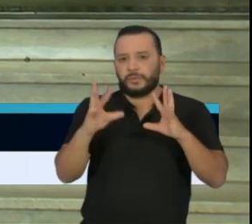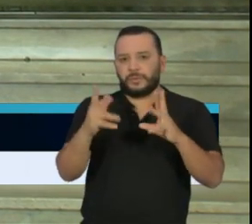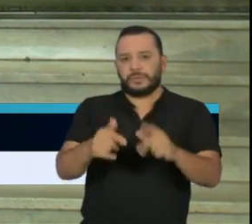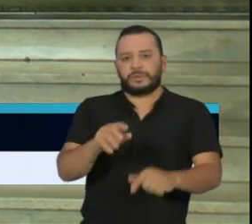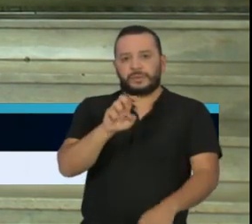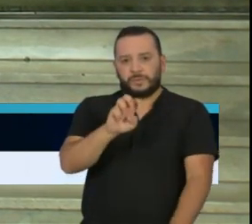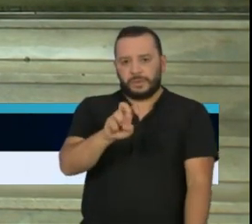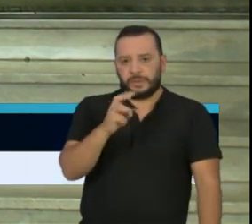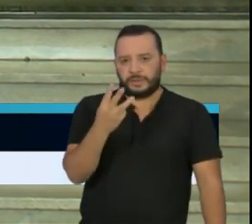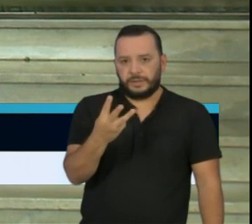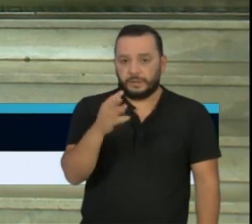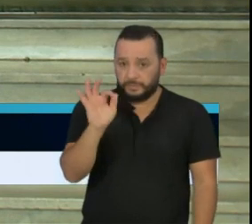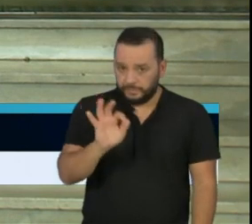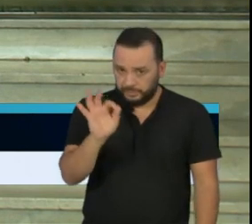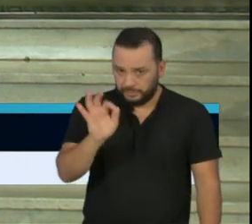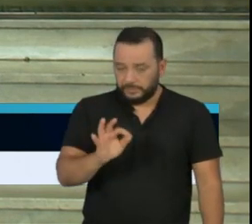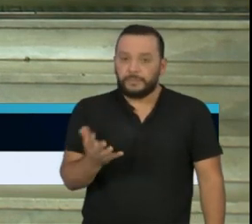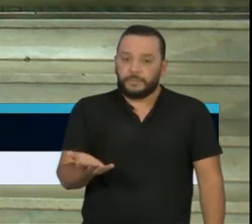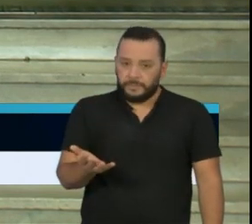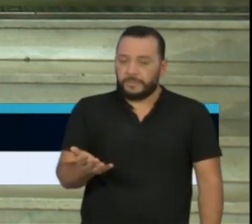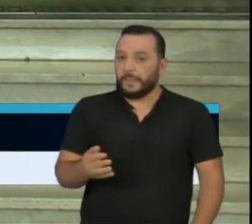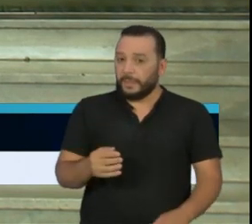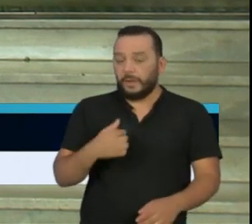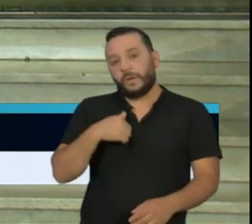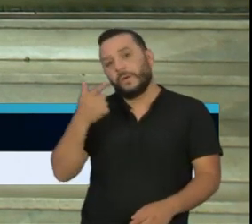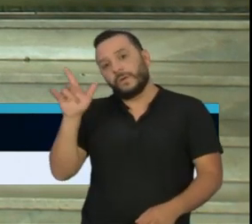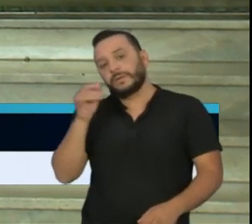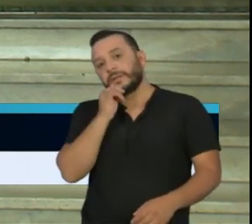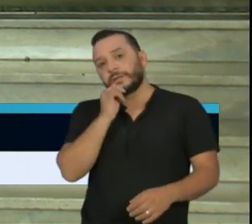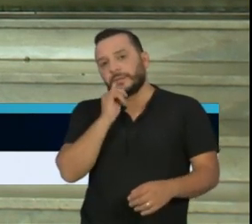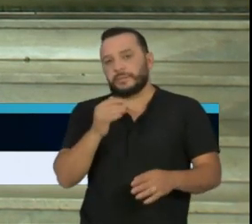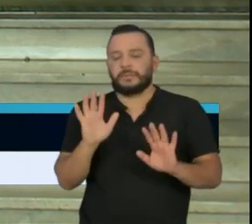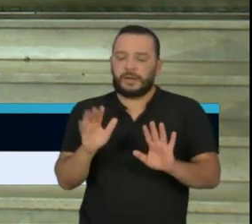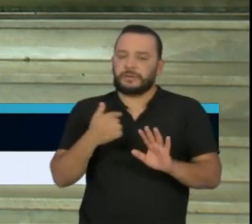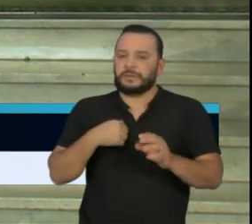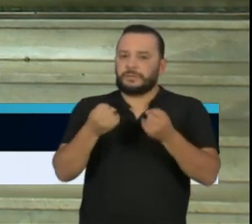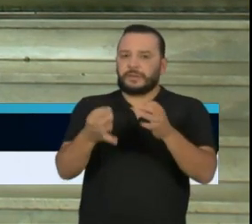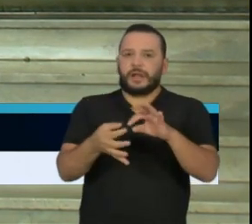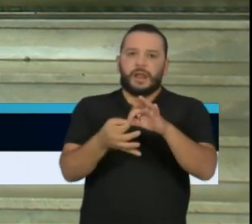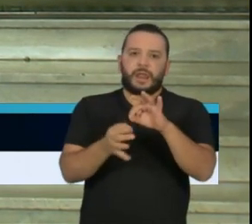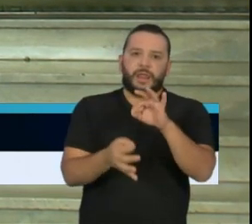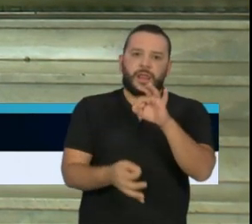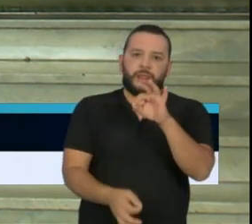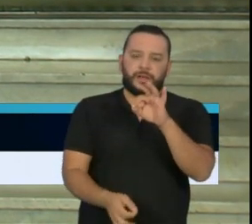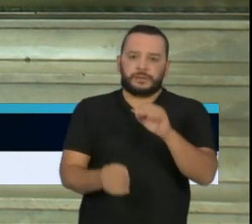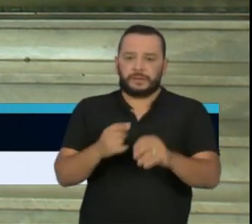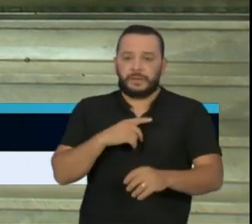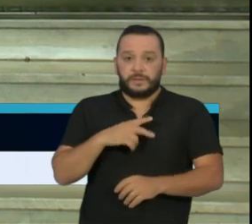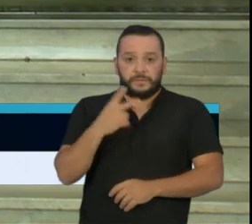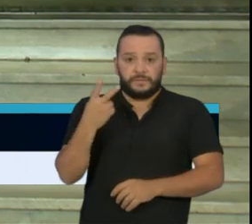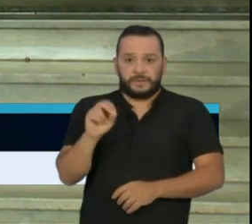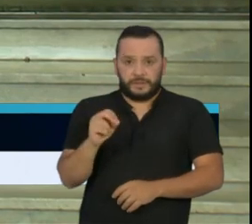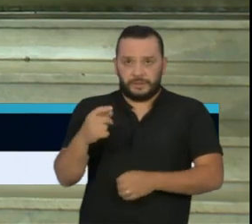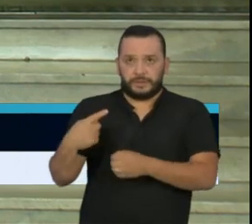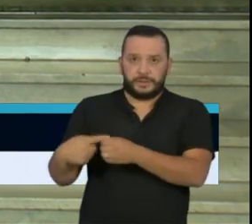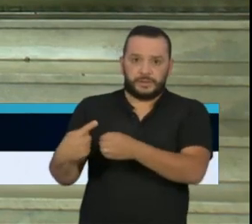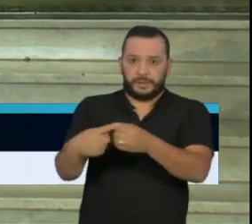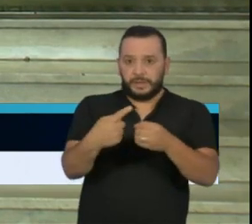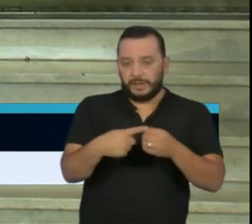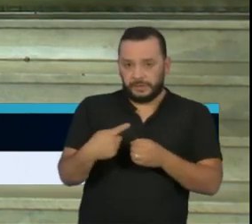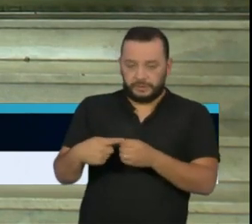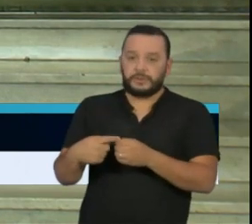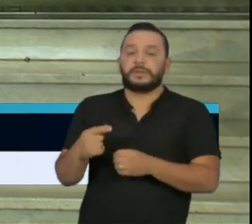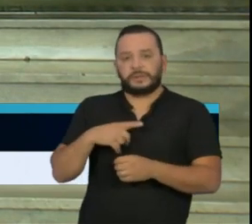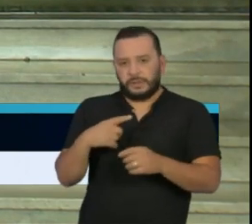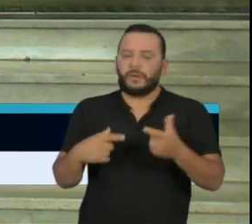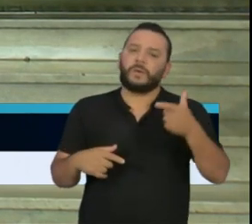53%. Outros exemplos também, mas para não alongar, nós selecionamos as 20 cidades com estes índices, mas há